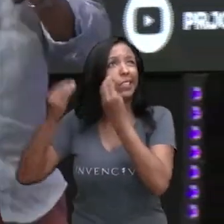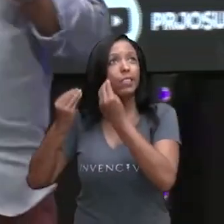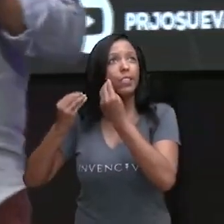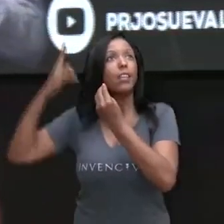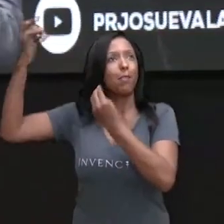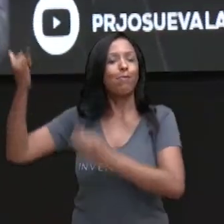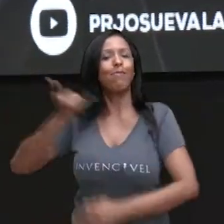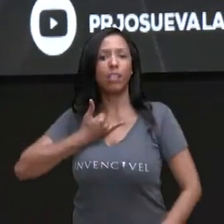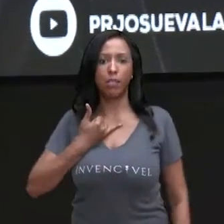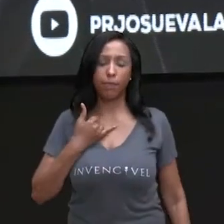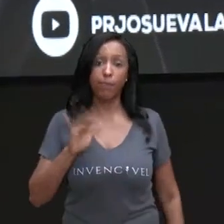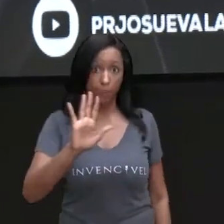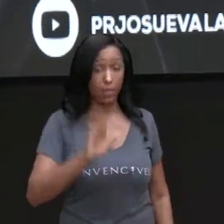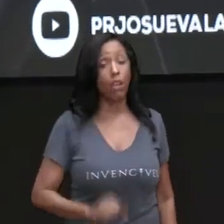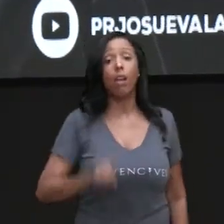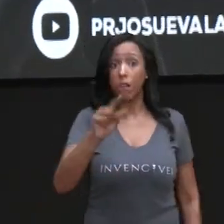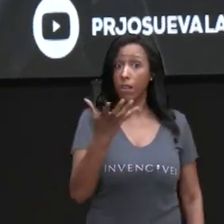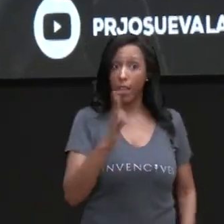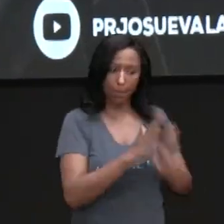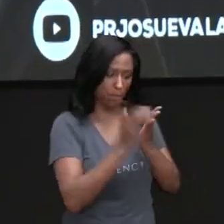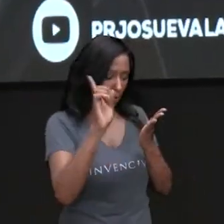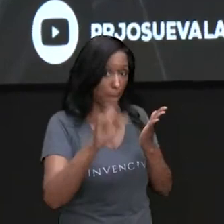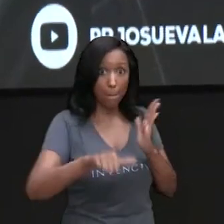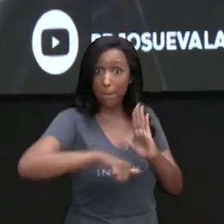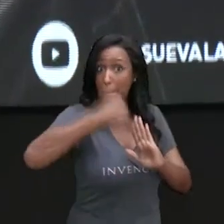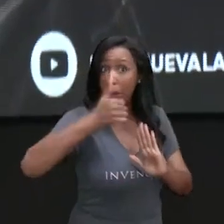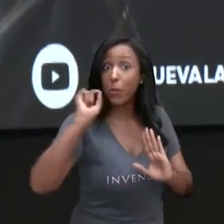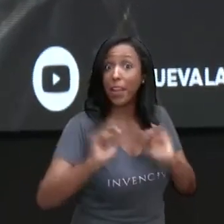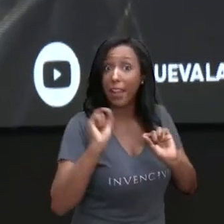Bíblia, a primeira coisa a ser feita, adquira uma Bíblia.